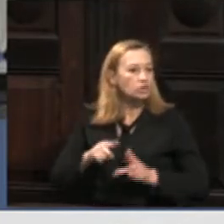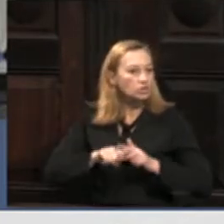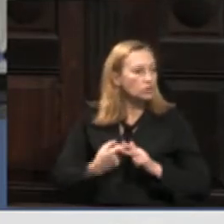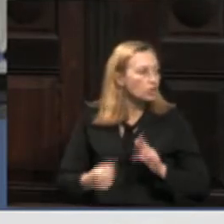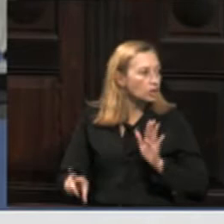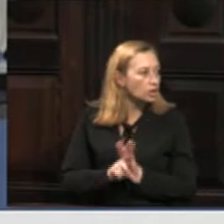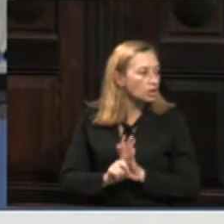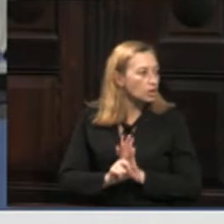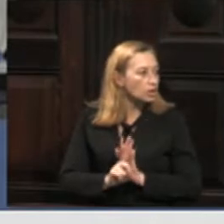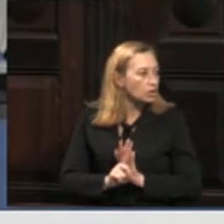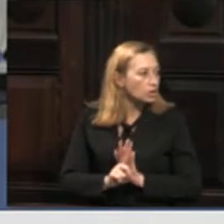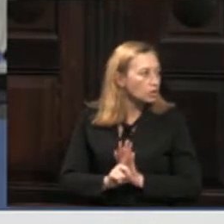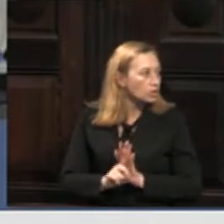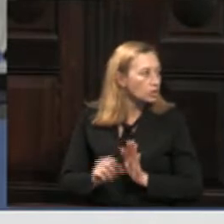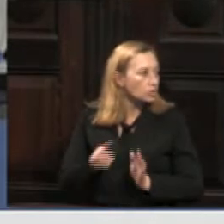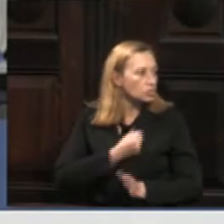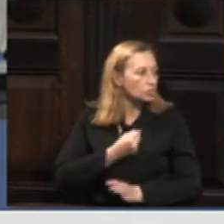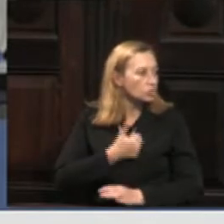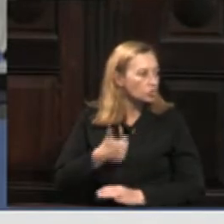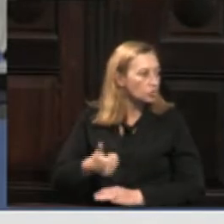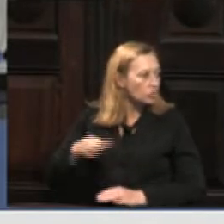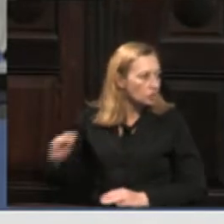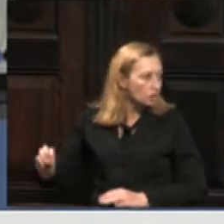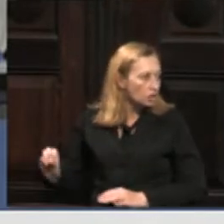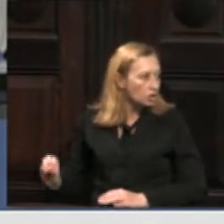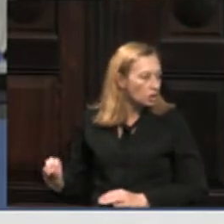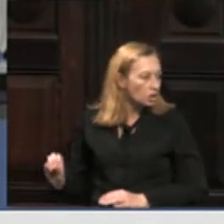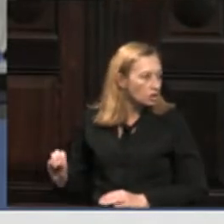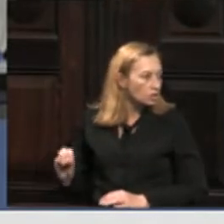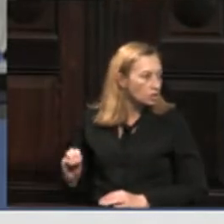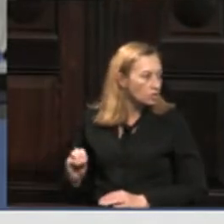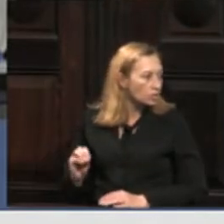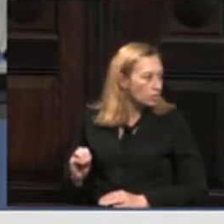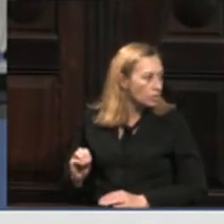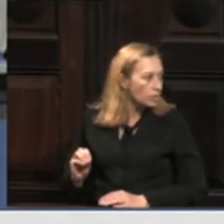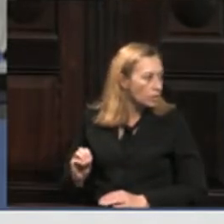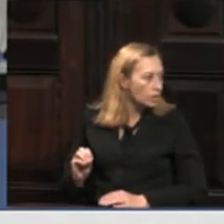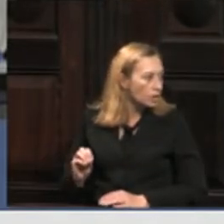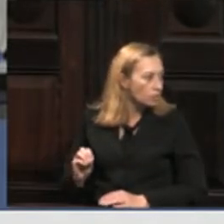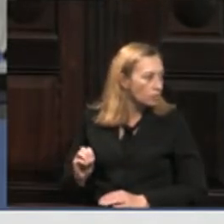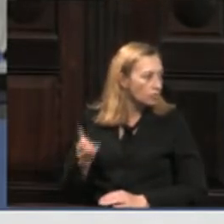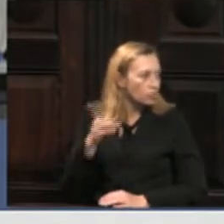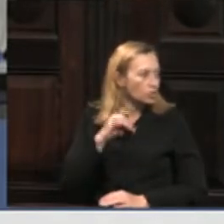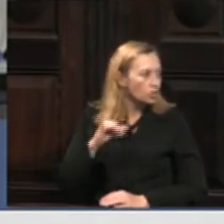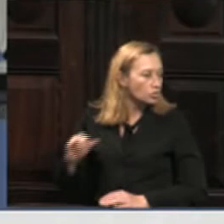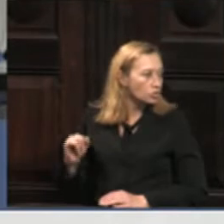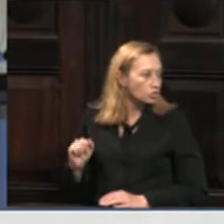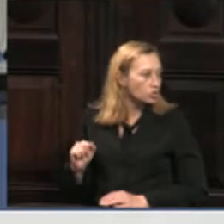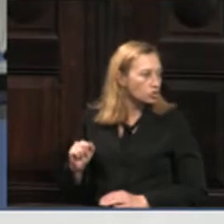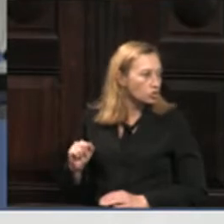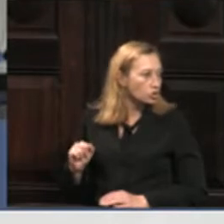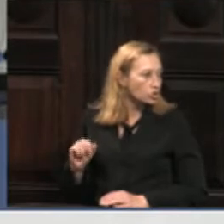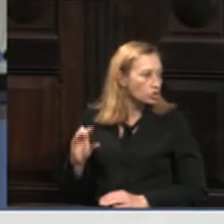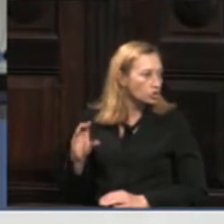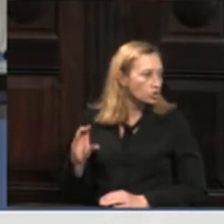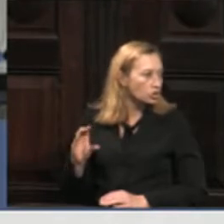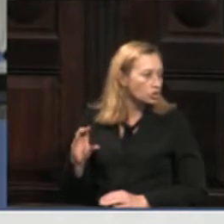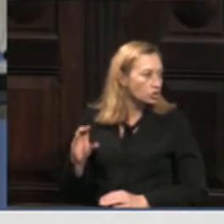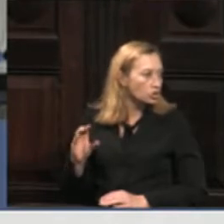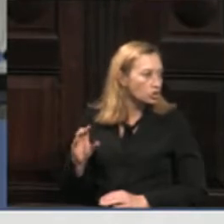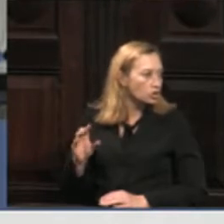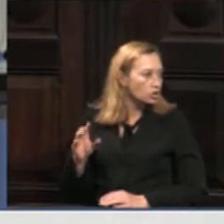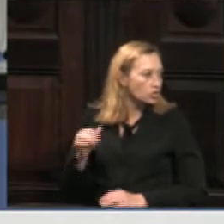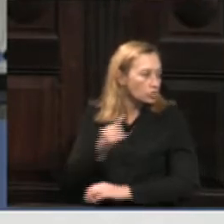5645, de 6 de janeiro de 2010, incluindo no calendário oficial do Estado do Rio de Janeiro o dia China-Rio de Janeiro.